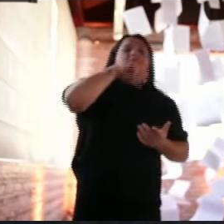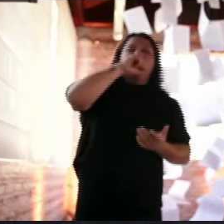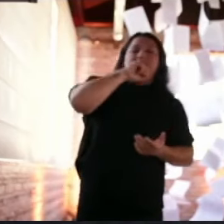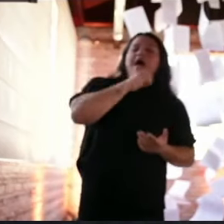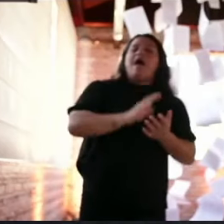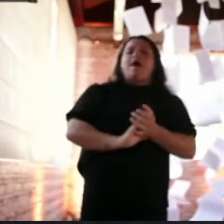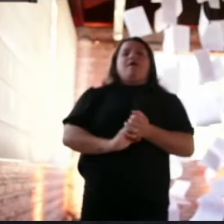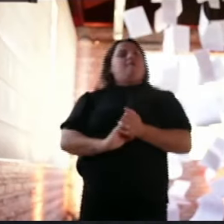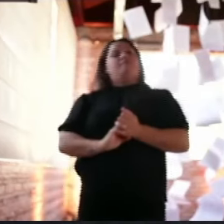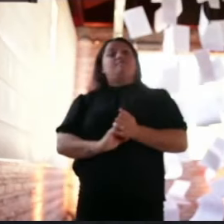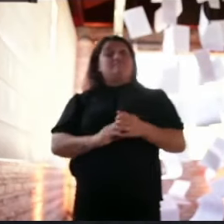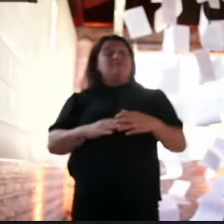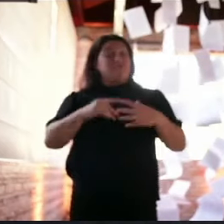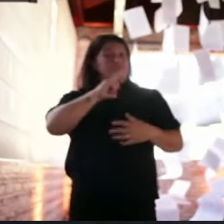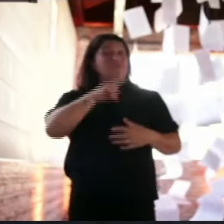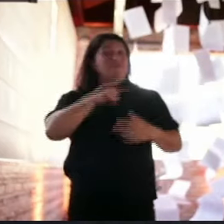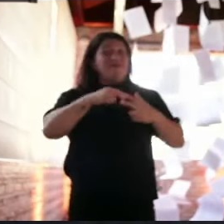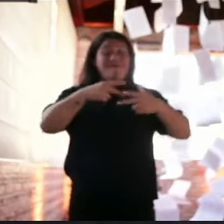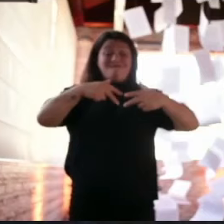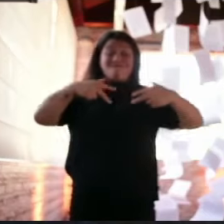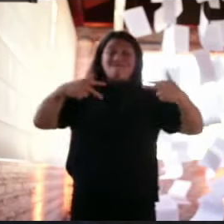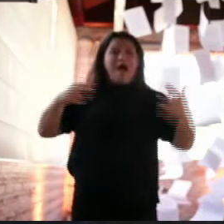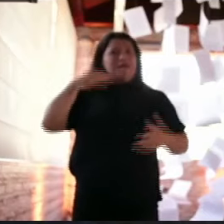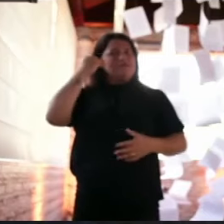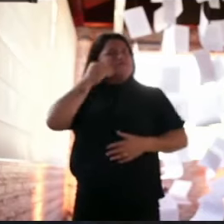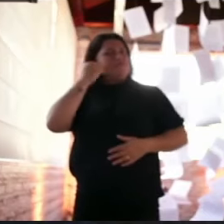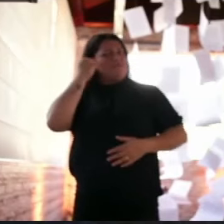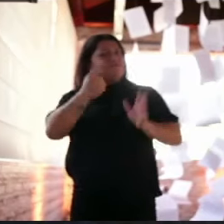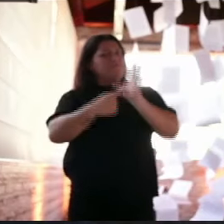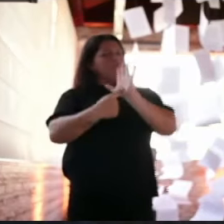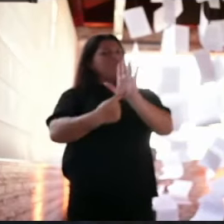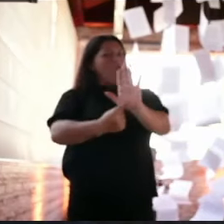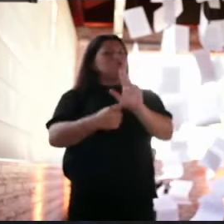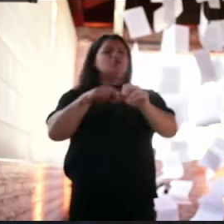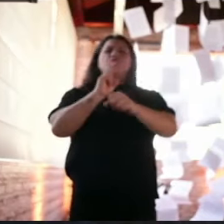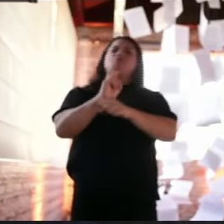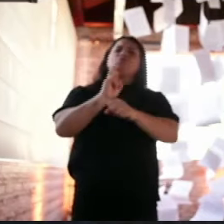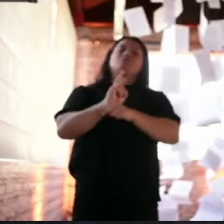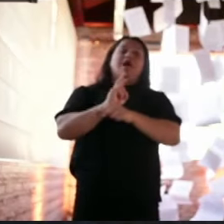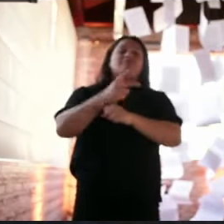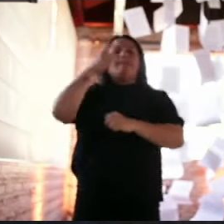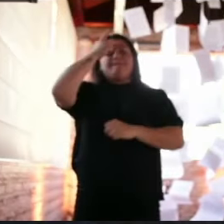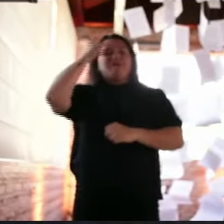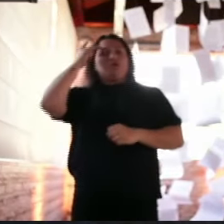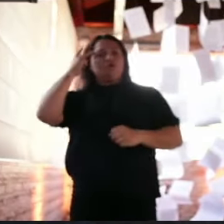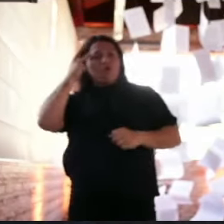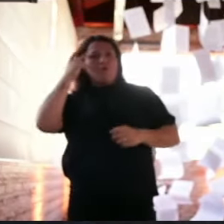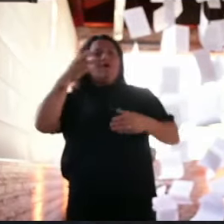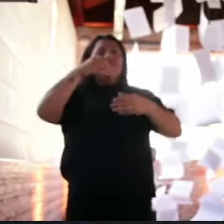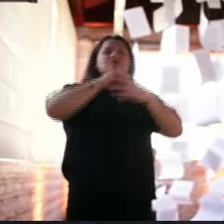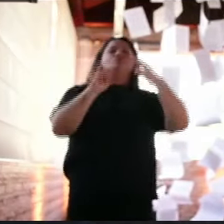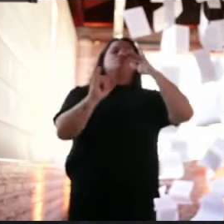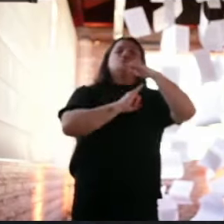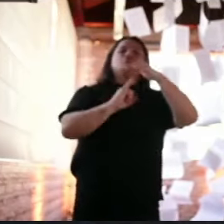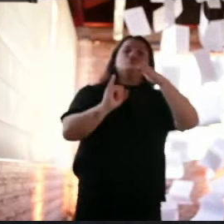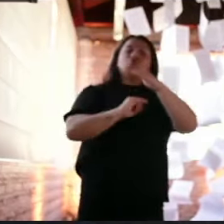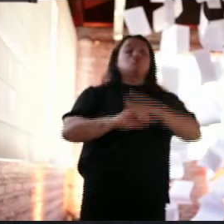casais homoafetivos a gente tem inúmeras experiências que mostram que os pessoas criadas em instituições